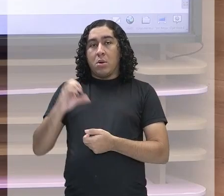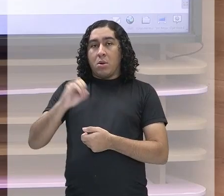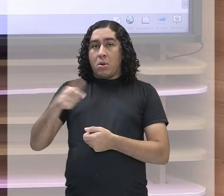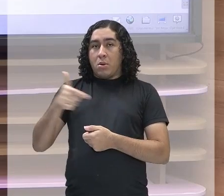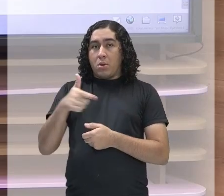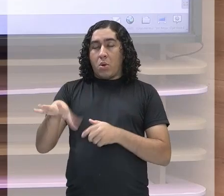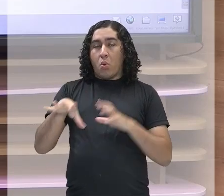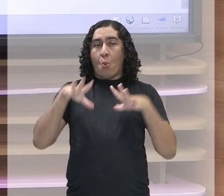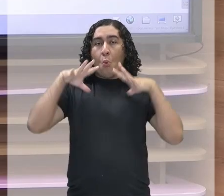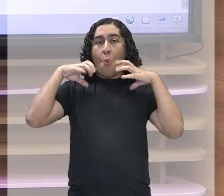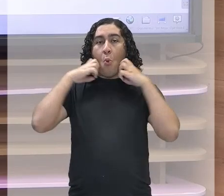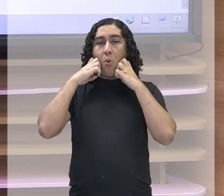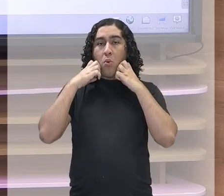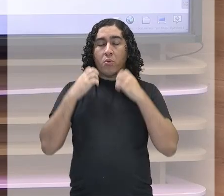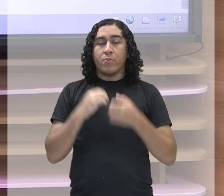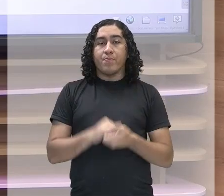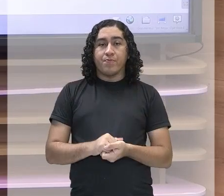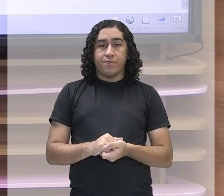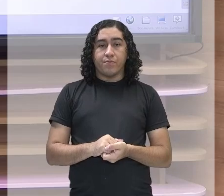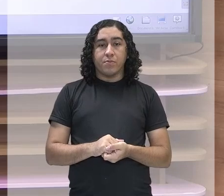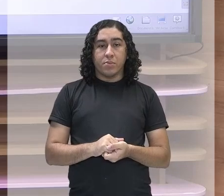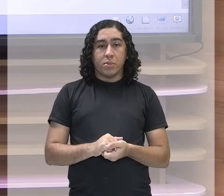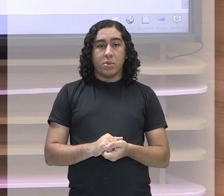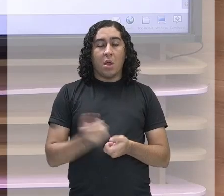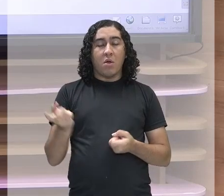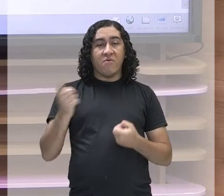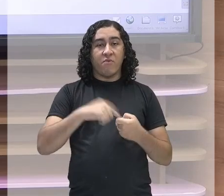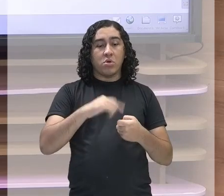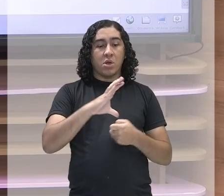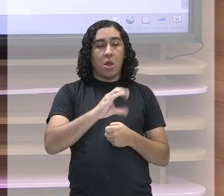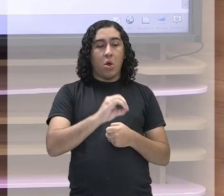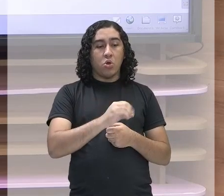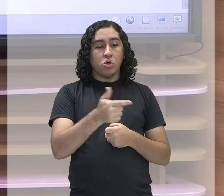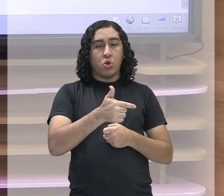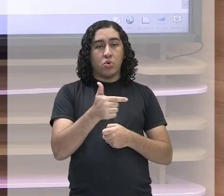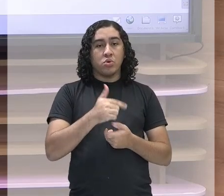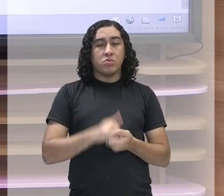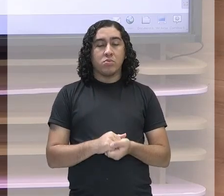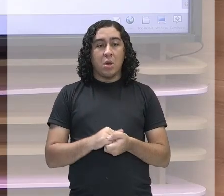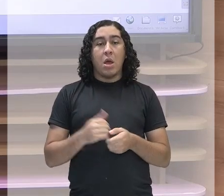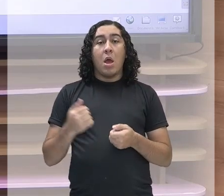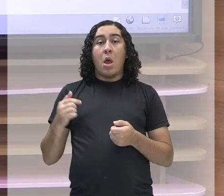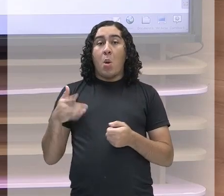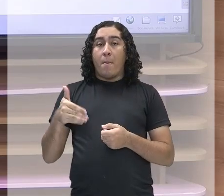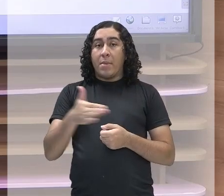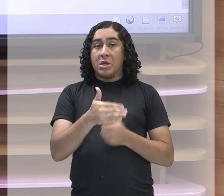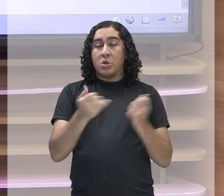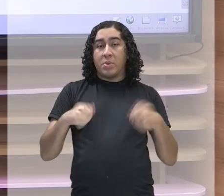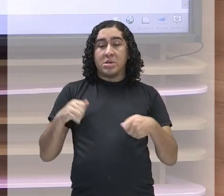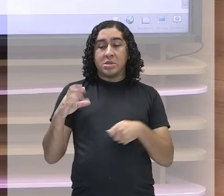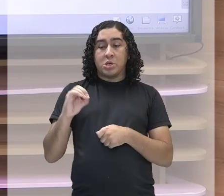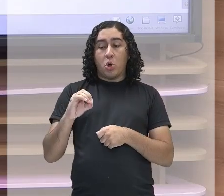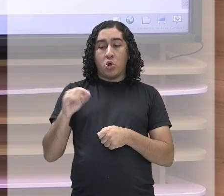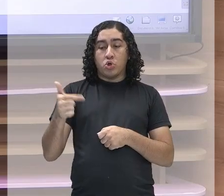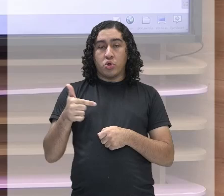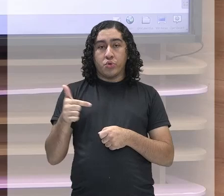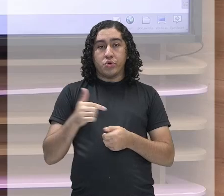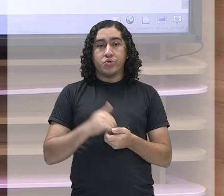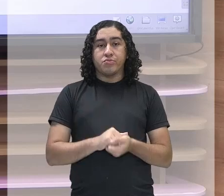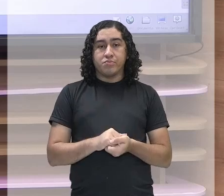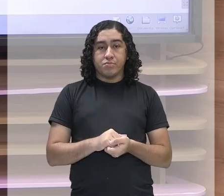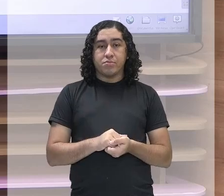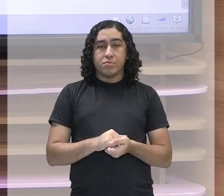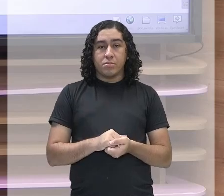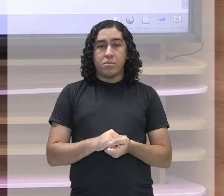vai levar de volta o gás carbônico, né? Então o peixe precisa do oxigênio, que é a água que está trazendo, e quando ela